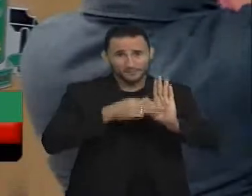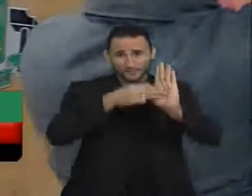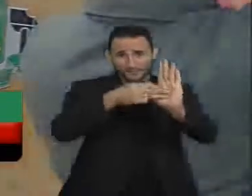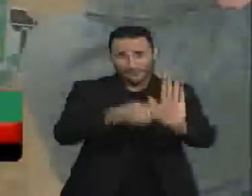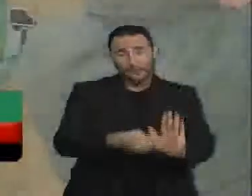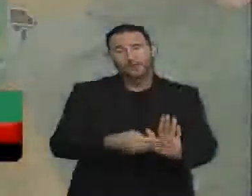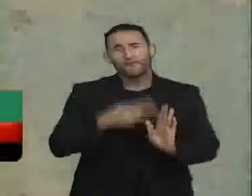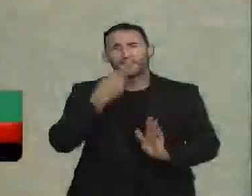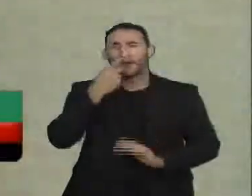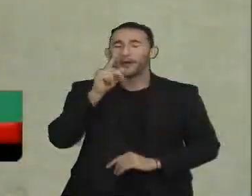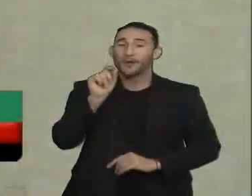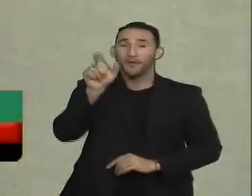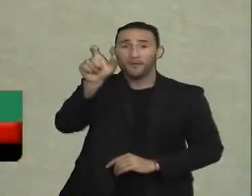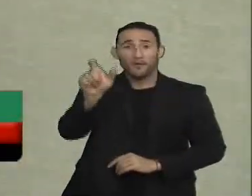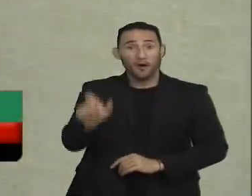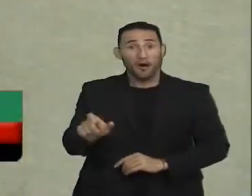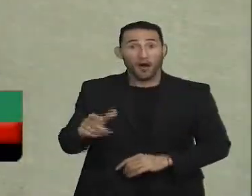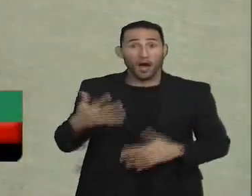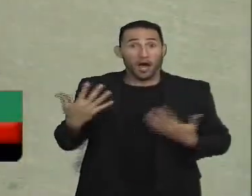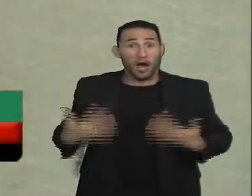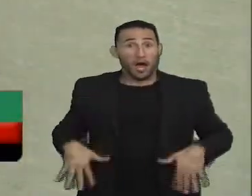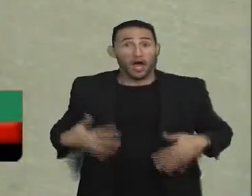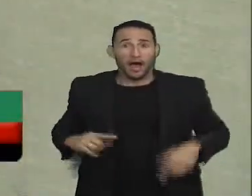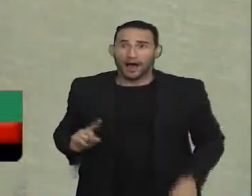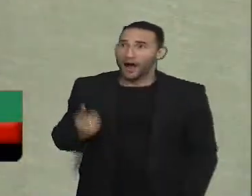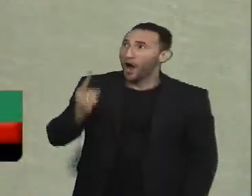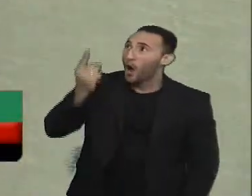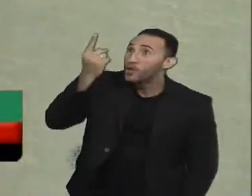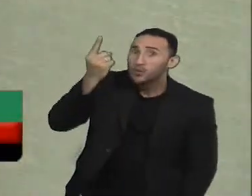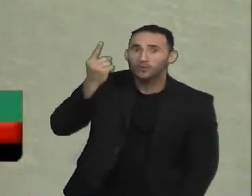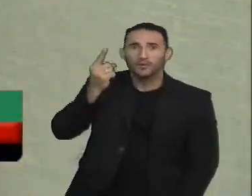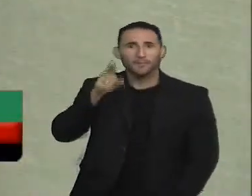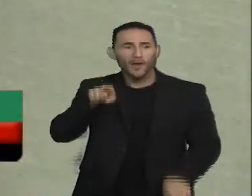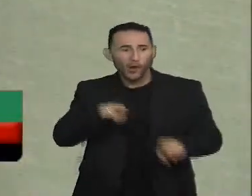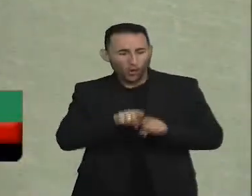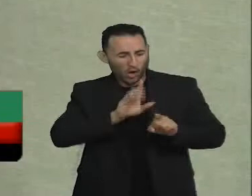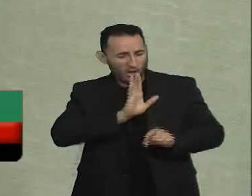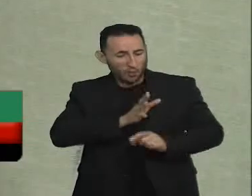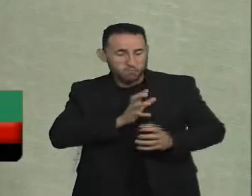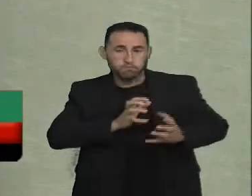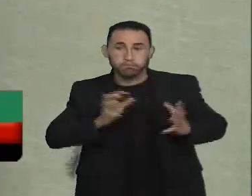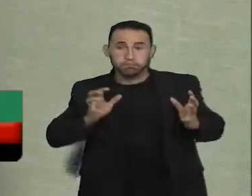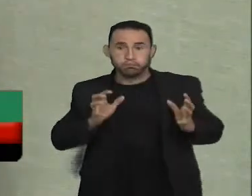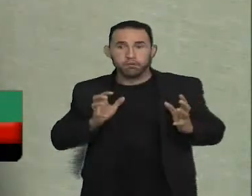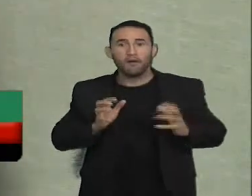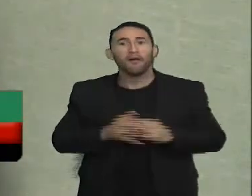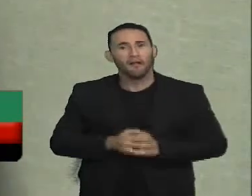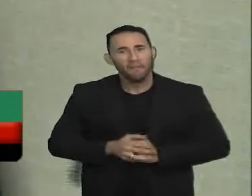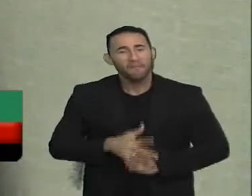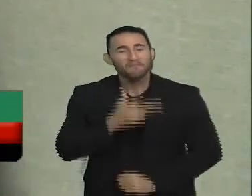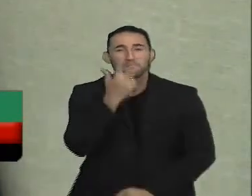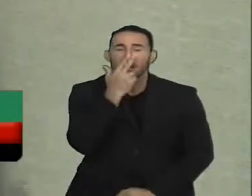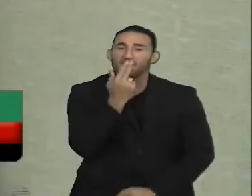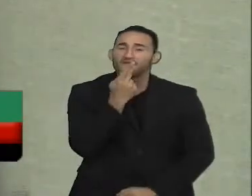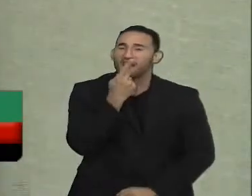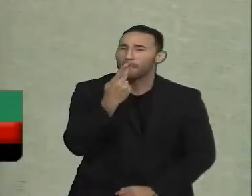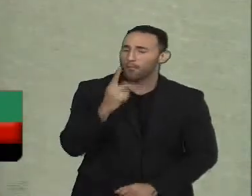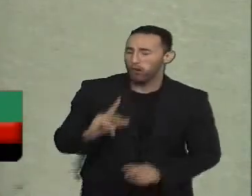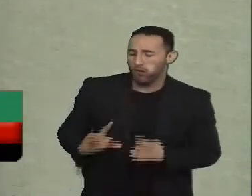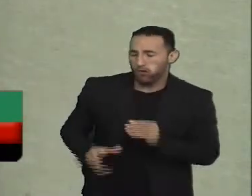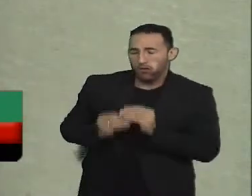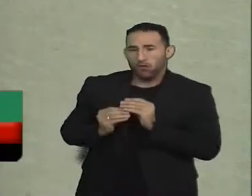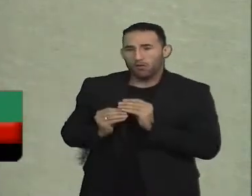falar desse grandão, não só no tamanho, mas no coração, é bem prático e fácil. E pegar a fala da Vossa